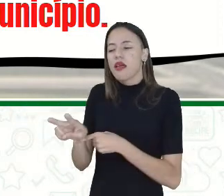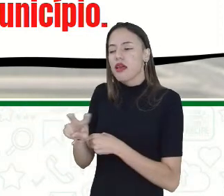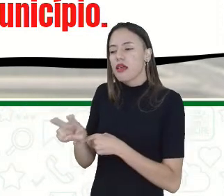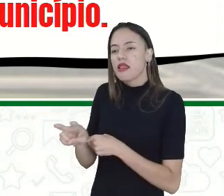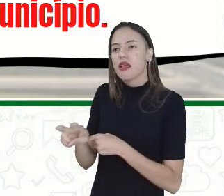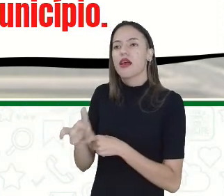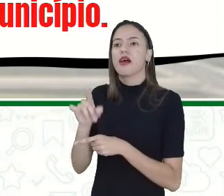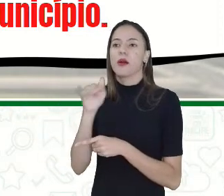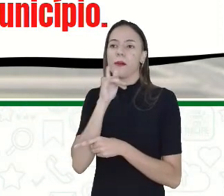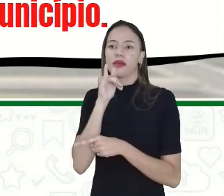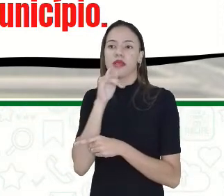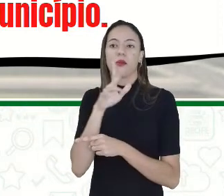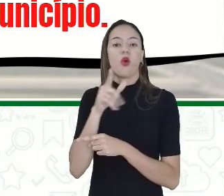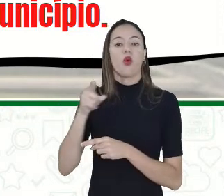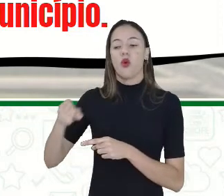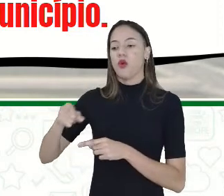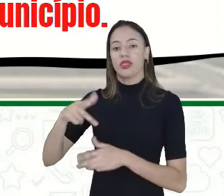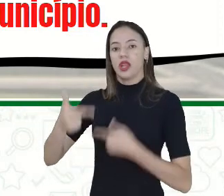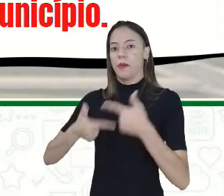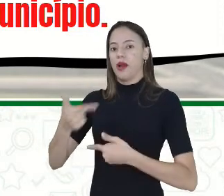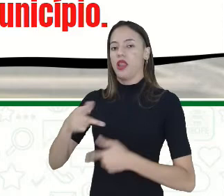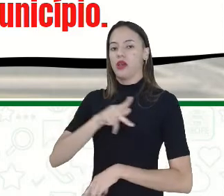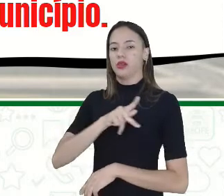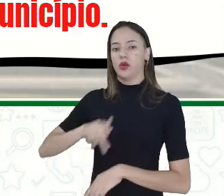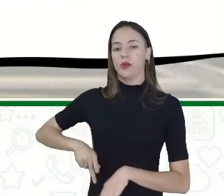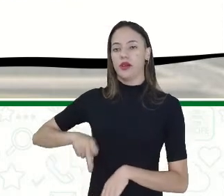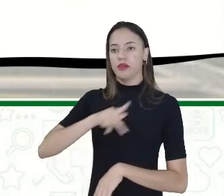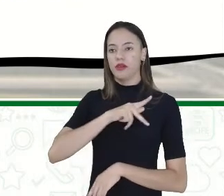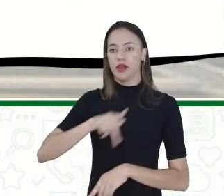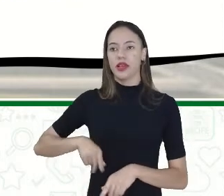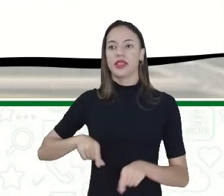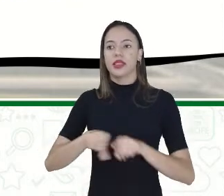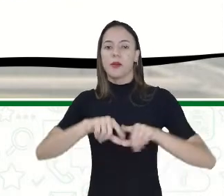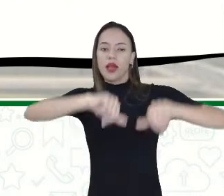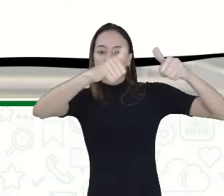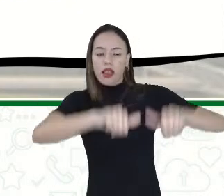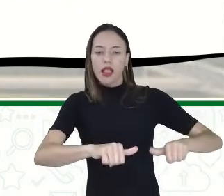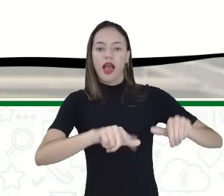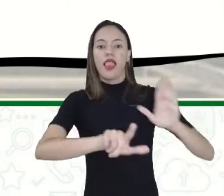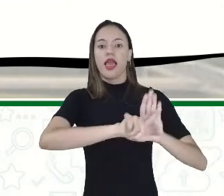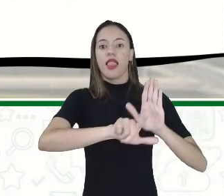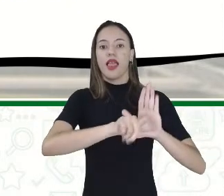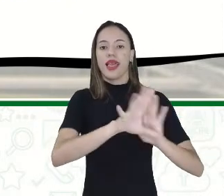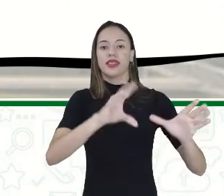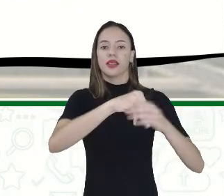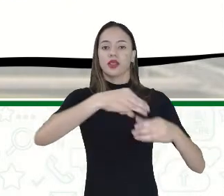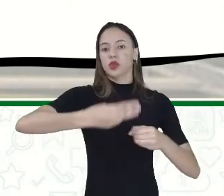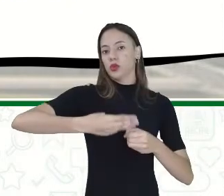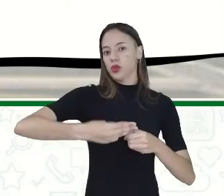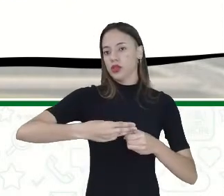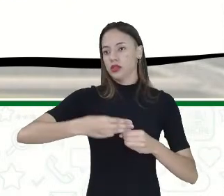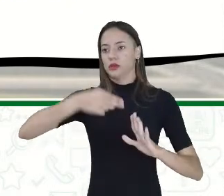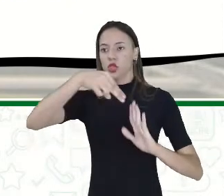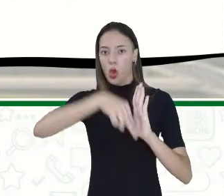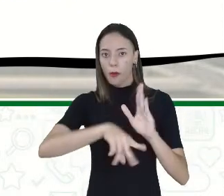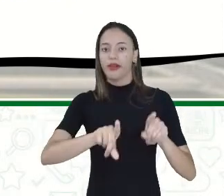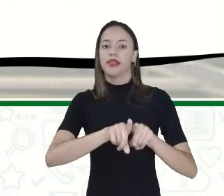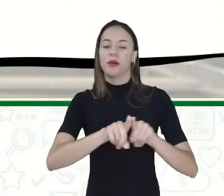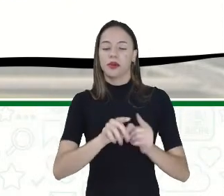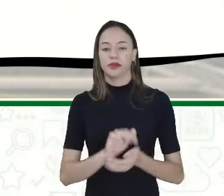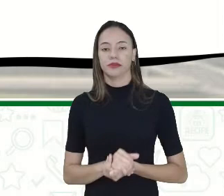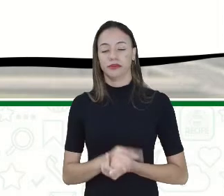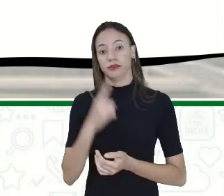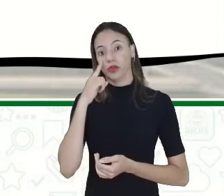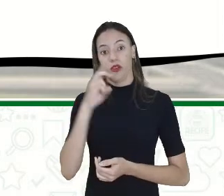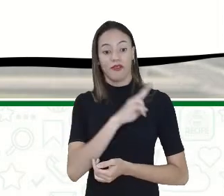que propõem, discutem e aprovam as leis a serem aplicadas no município. Outra coisa, eles acompanham também, né? O vereador não tem